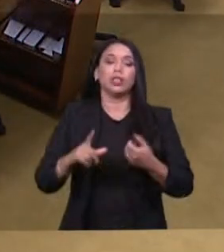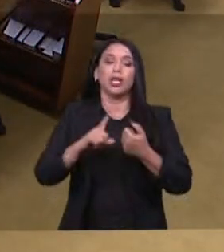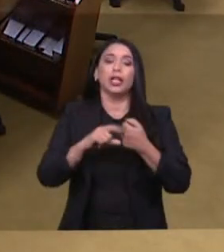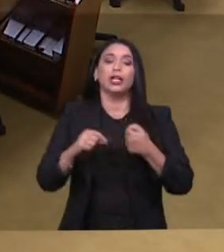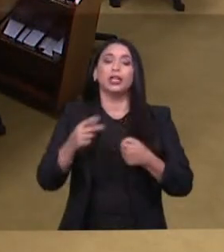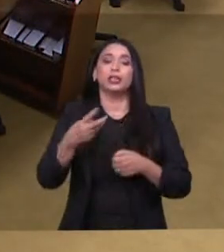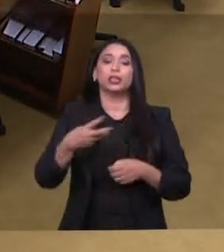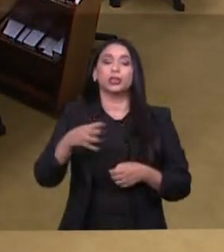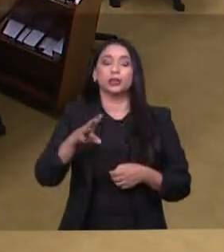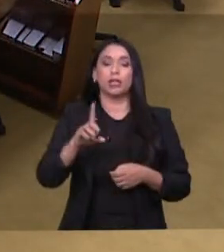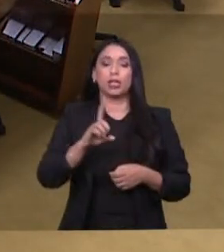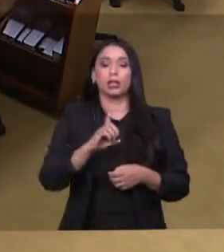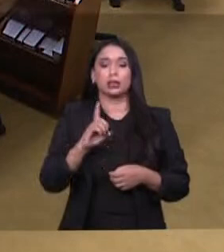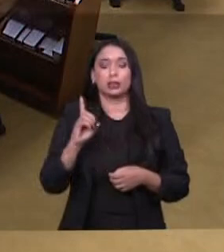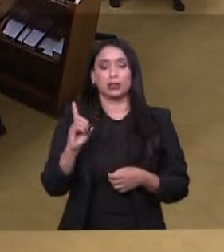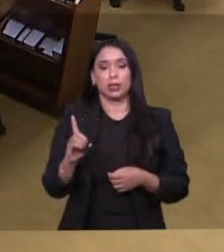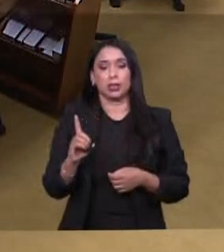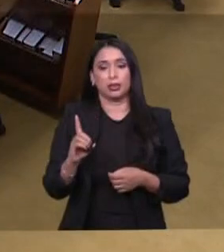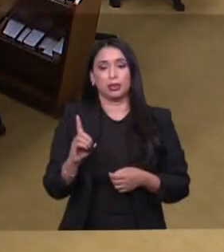3D,